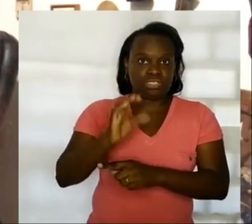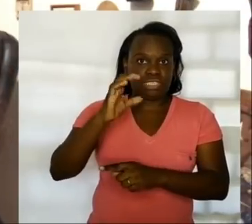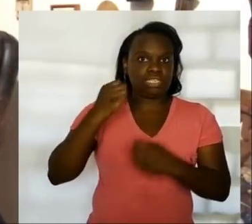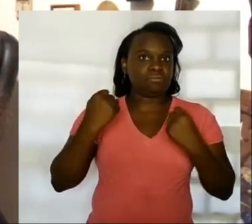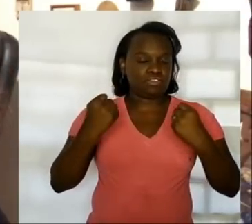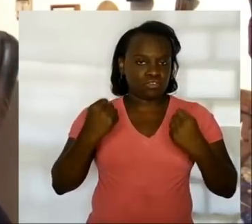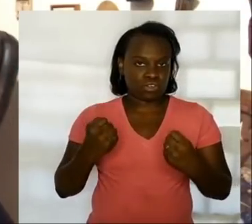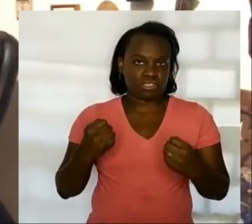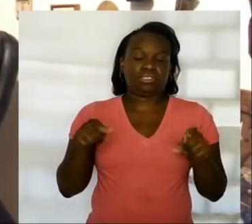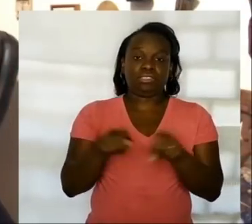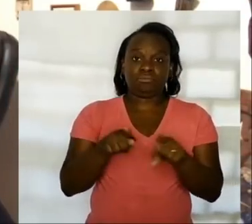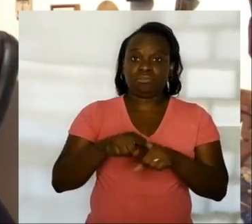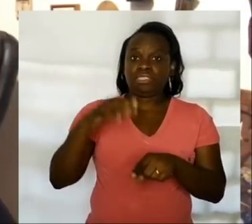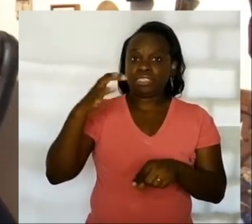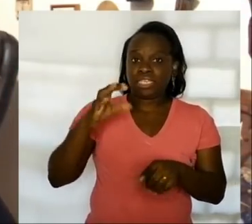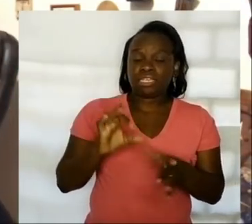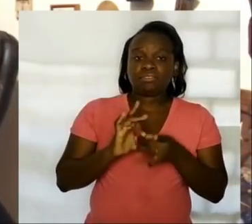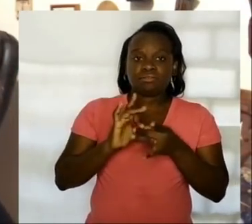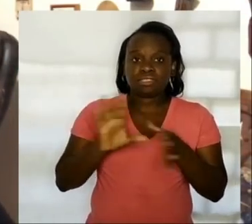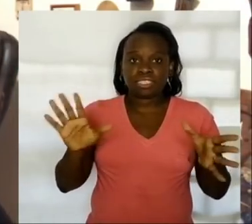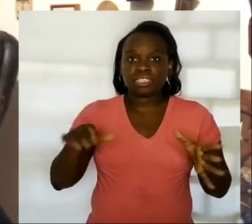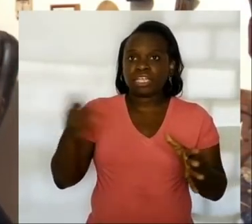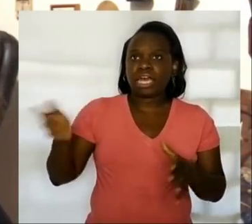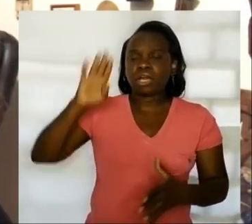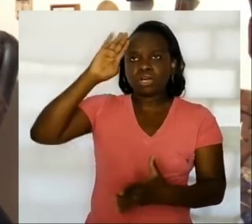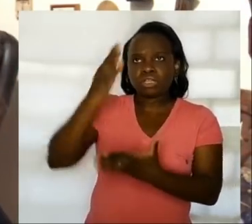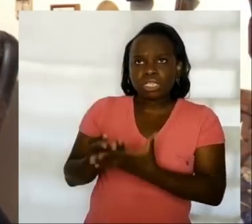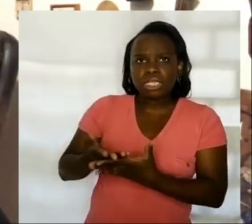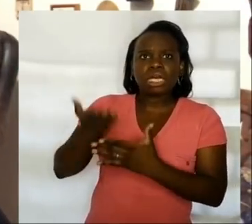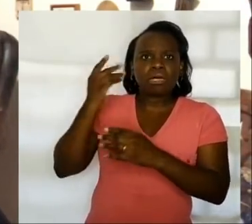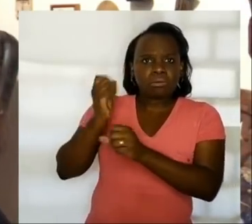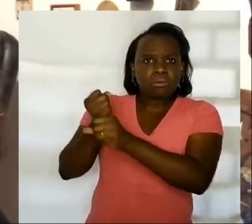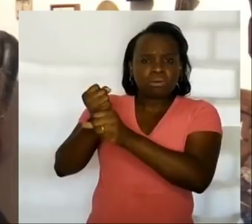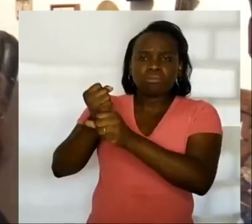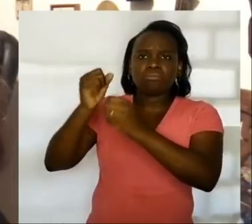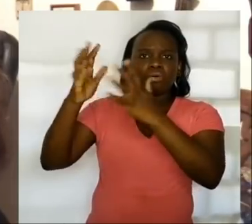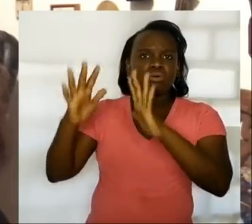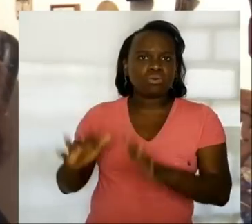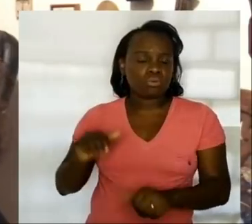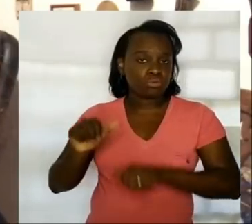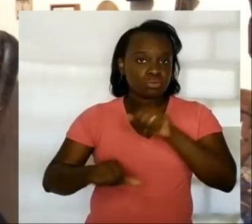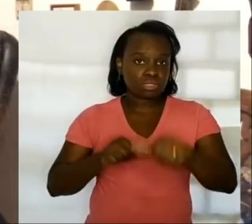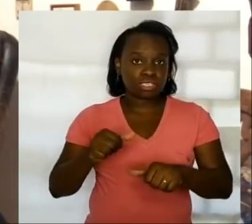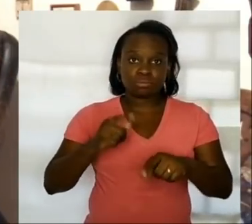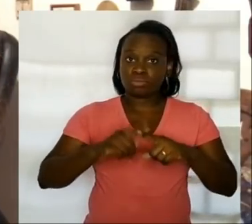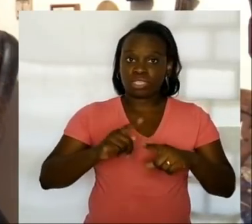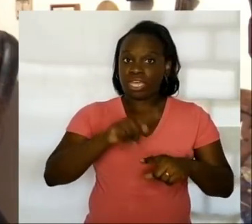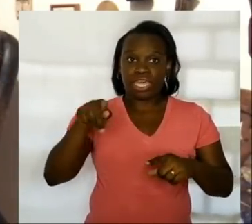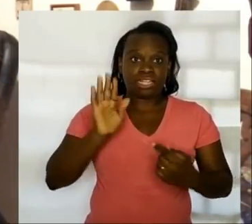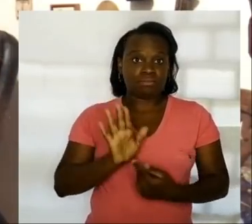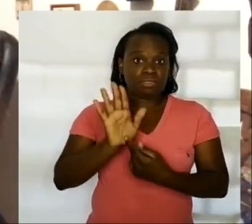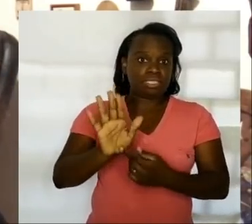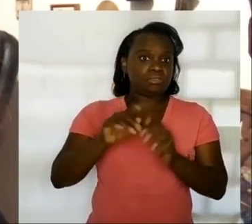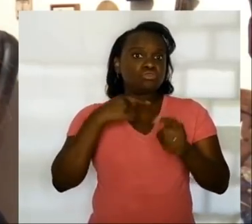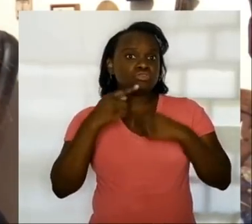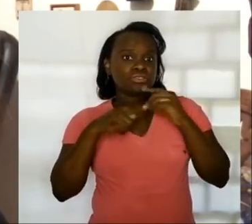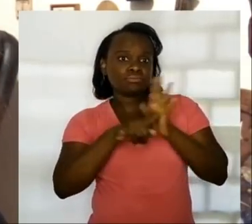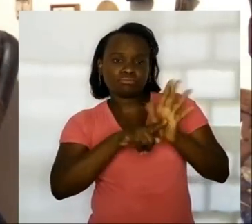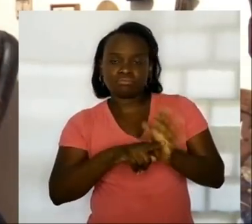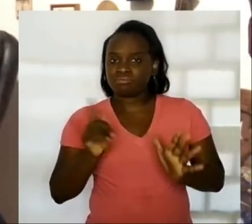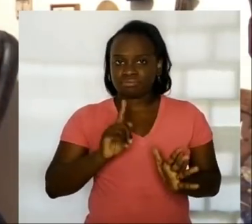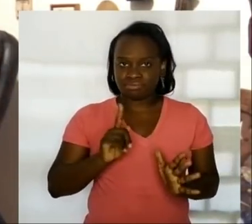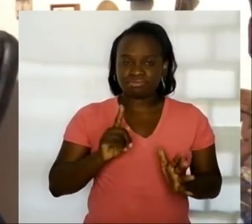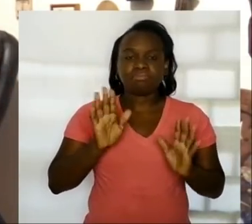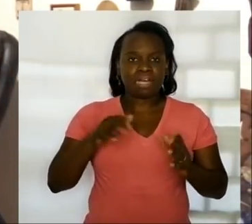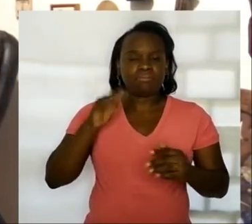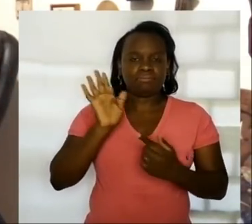estar junto que fortalece a ciência, e é a ciência que nos permite desestabilizar crenças e certezas quando ainda não parece hora delas